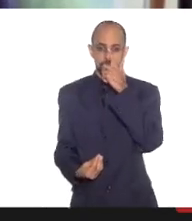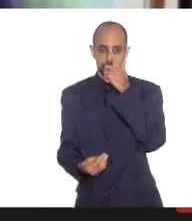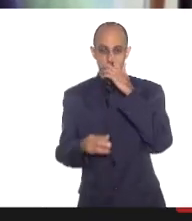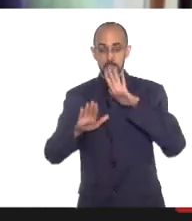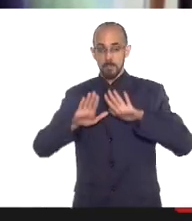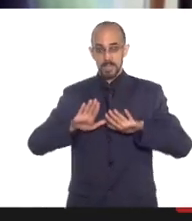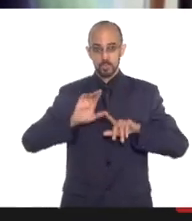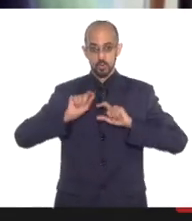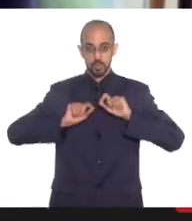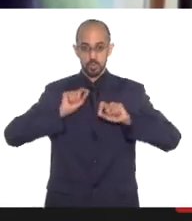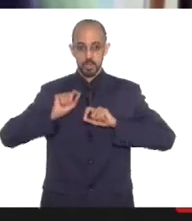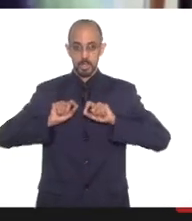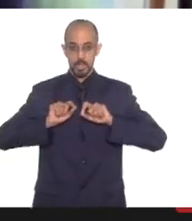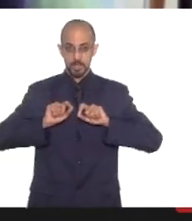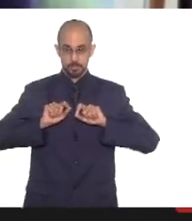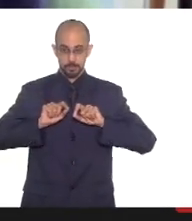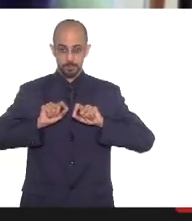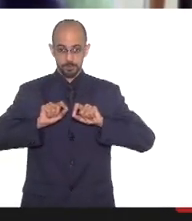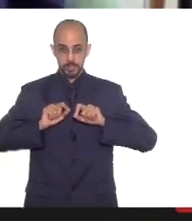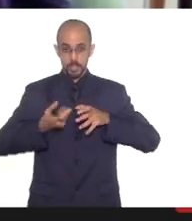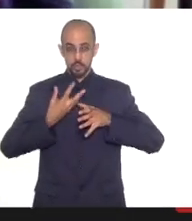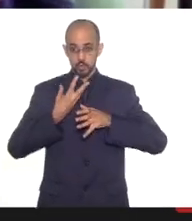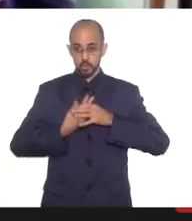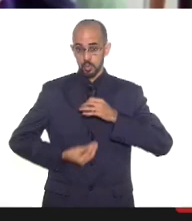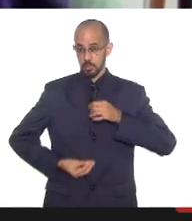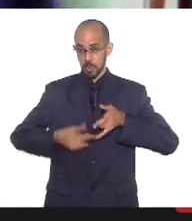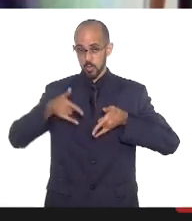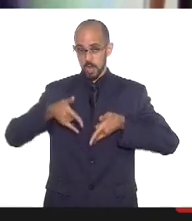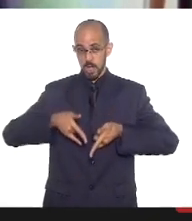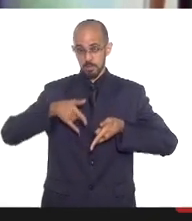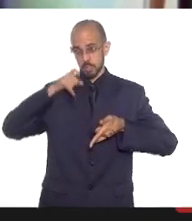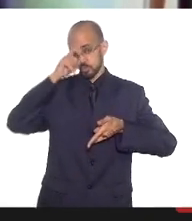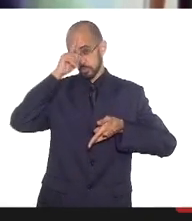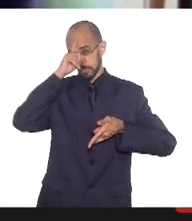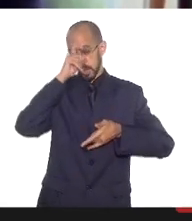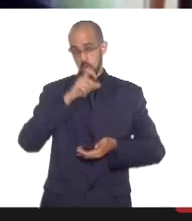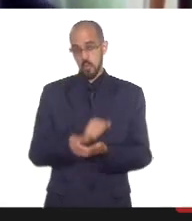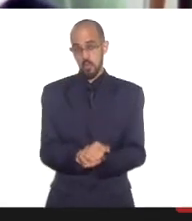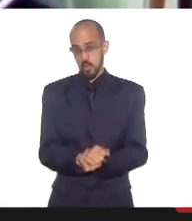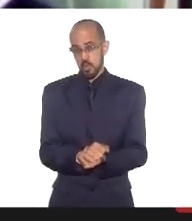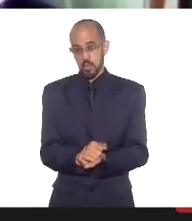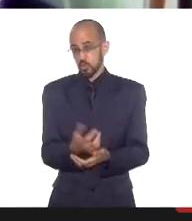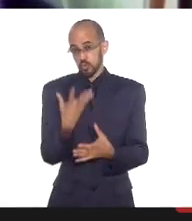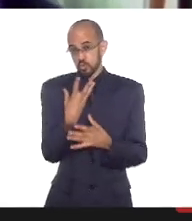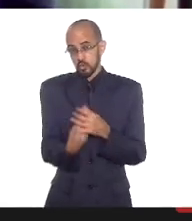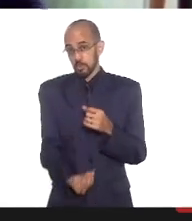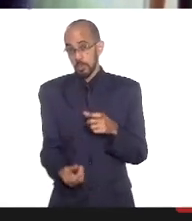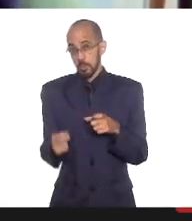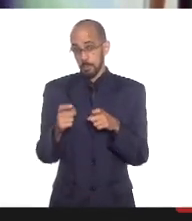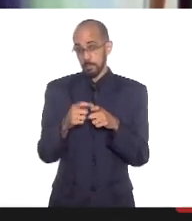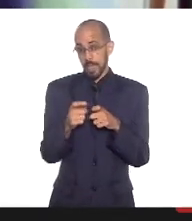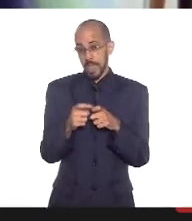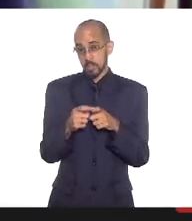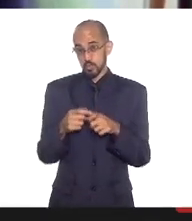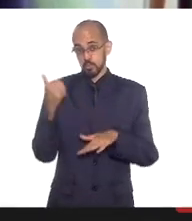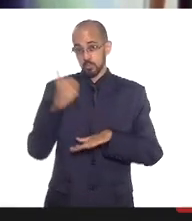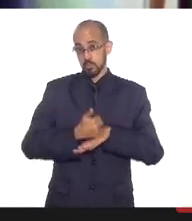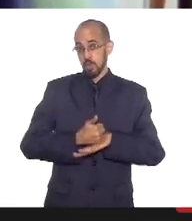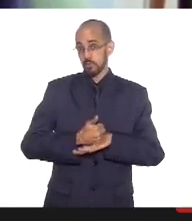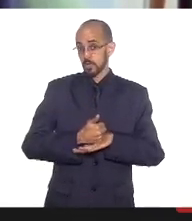agora o que desapareceu desapareceu o leito do hospital desapareceu o médico especialista